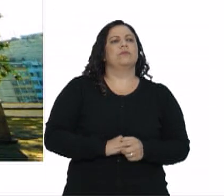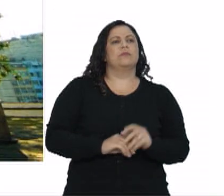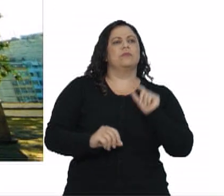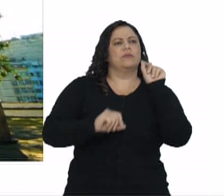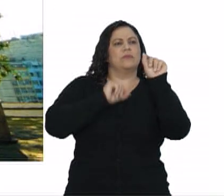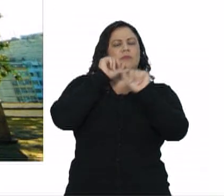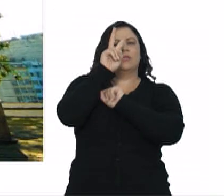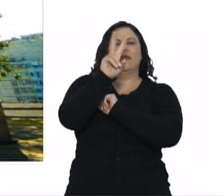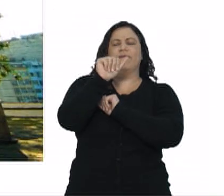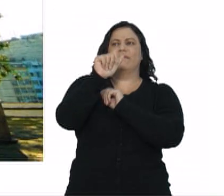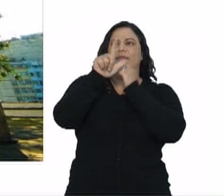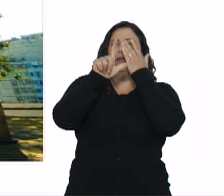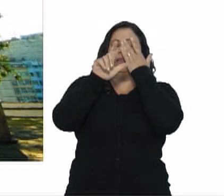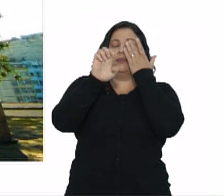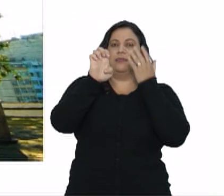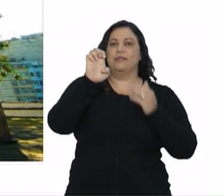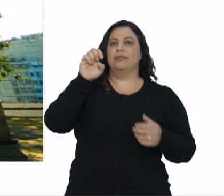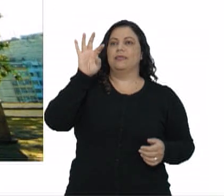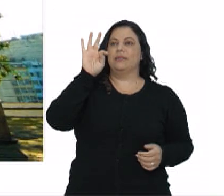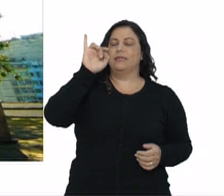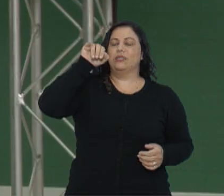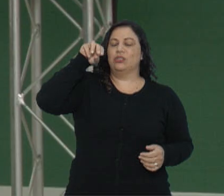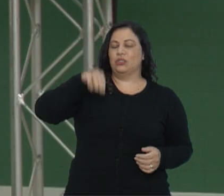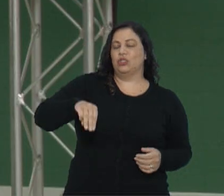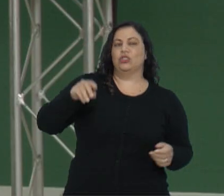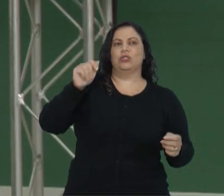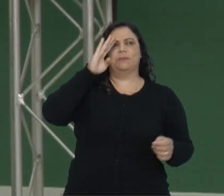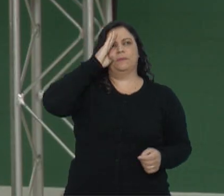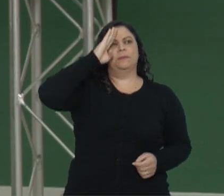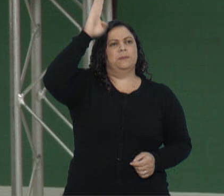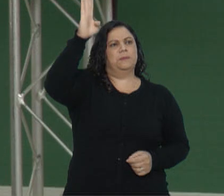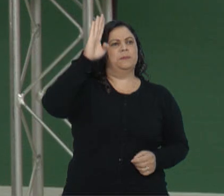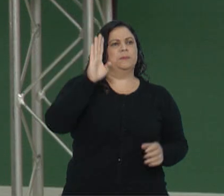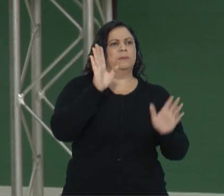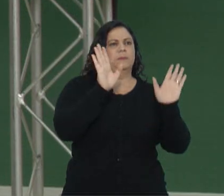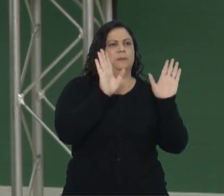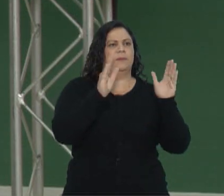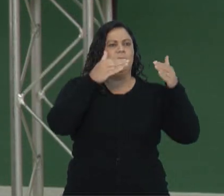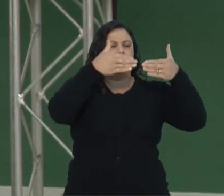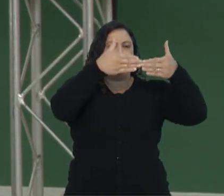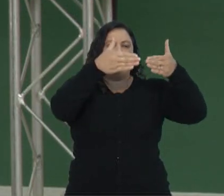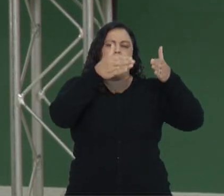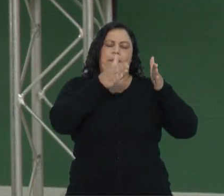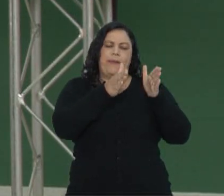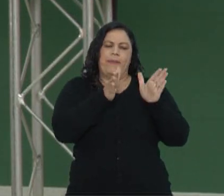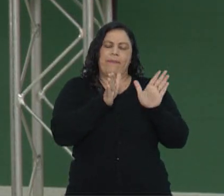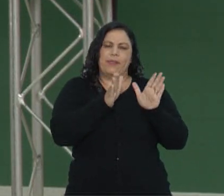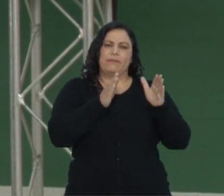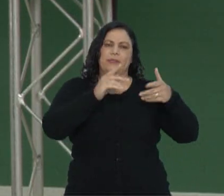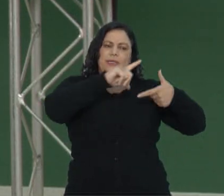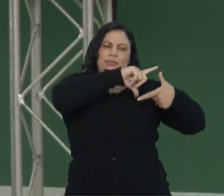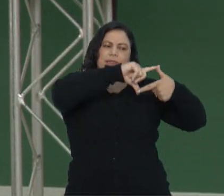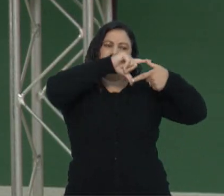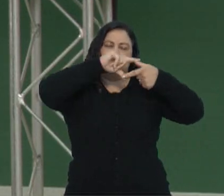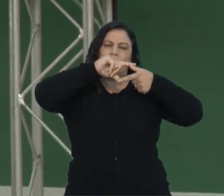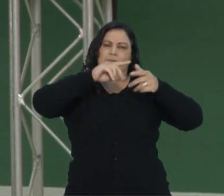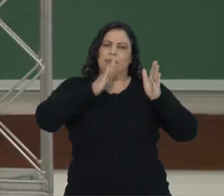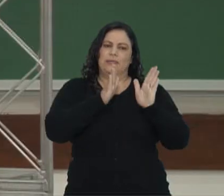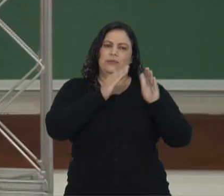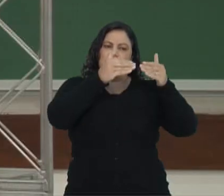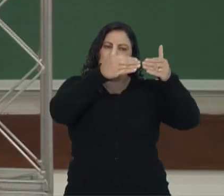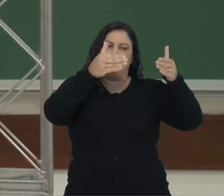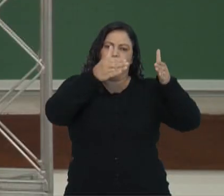tá? Então, olha só, uma face do polígono, né, formando a Igreja Nossa Senhora da Glória